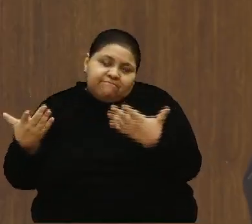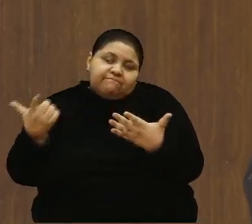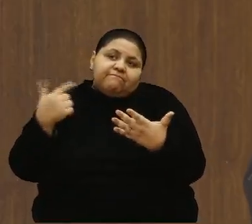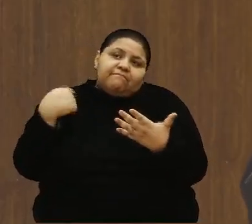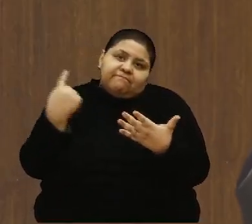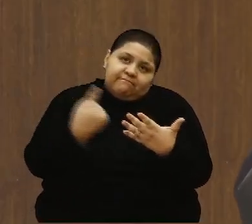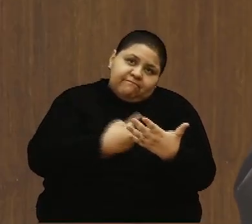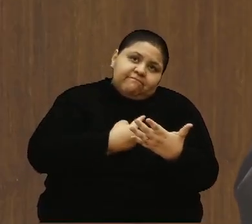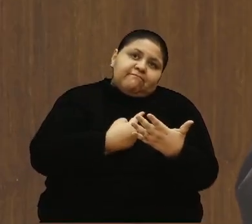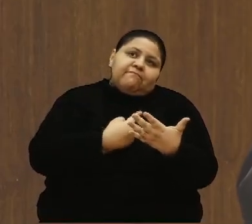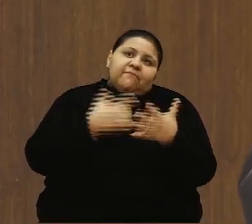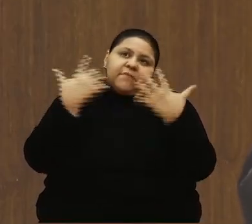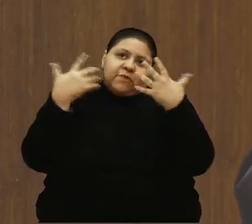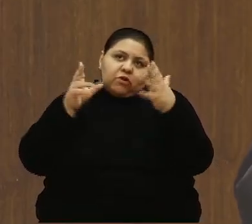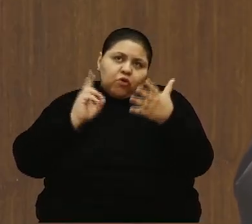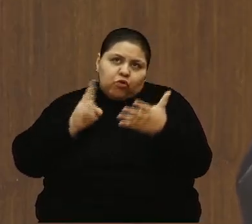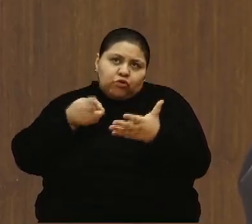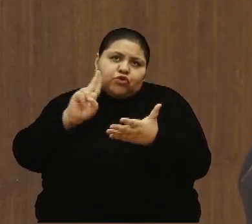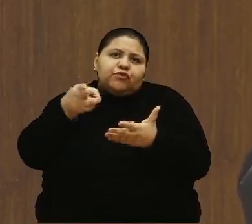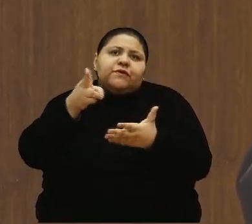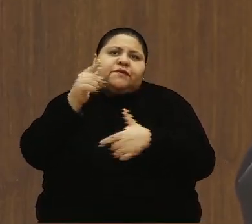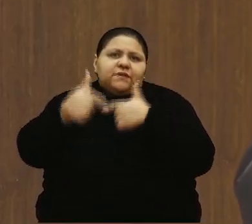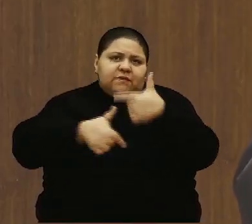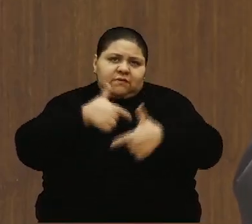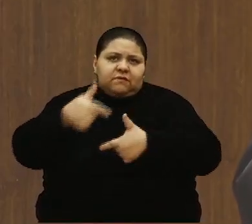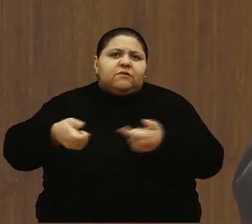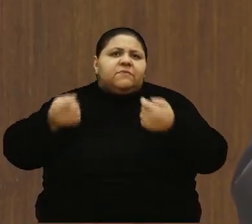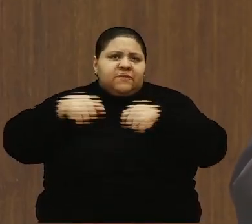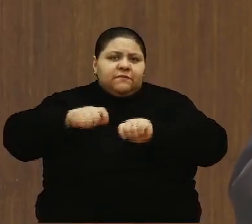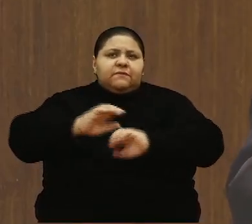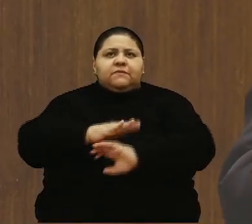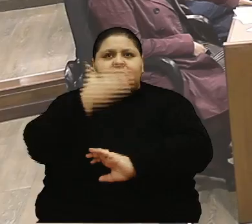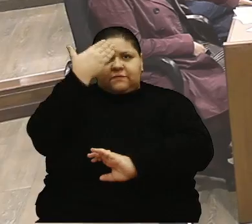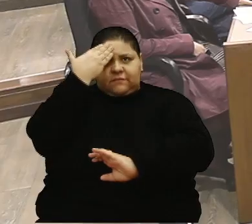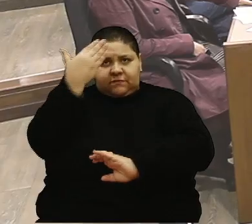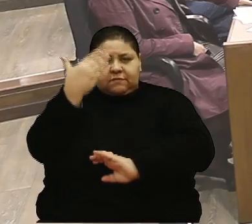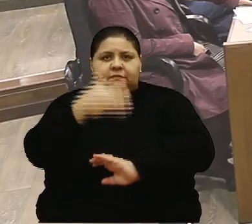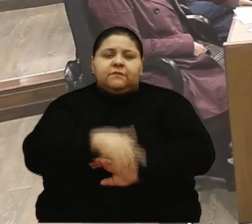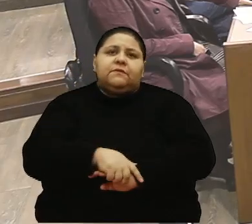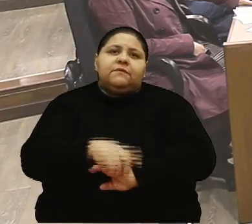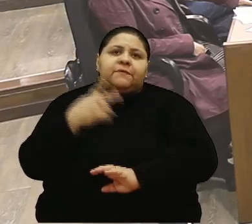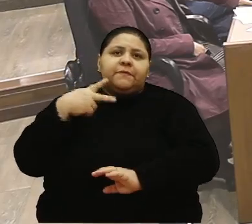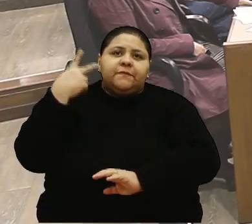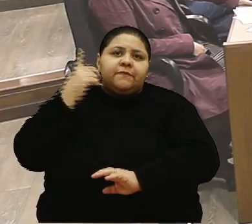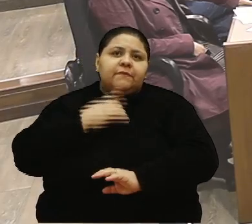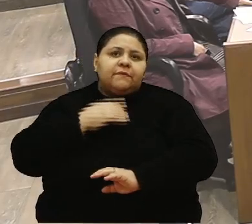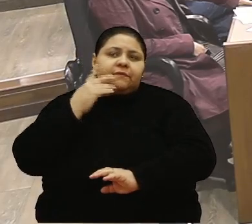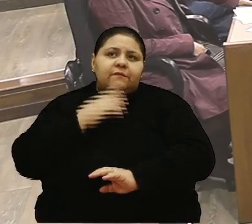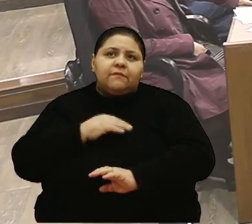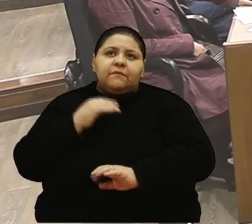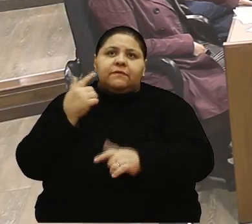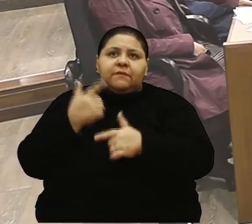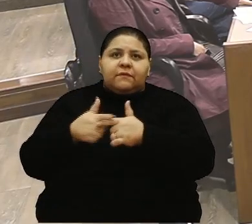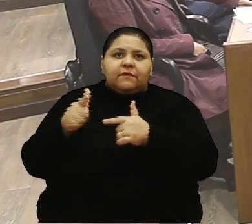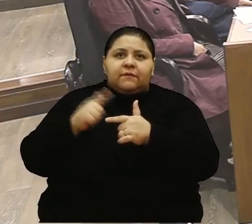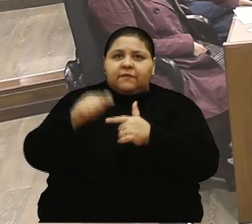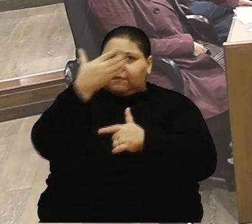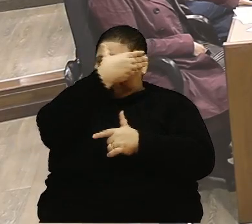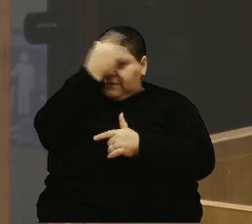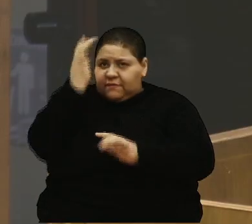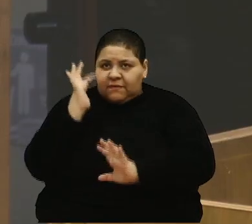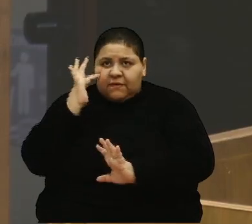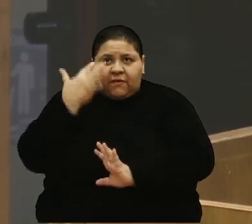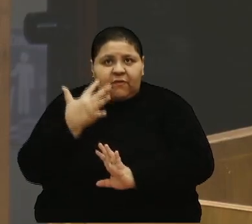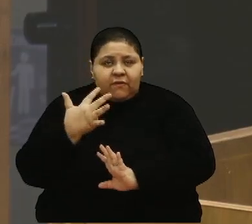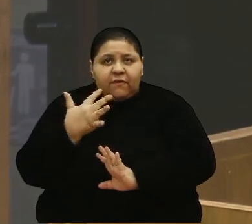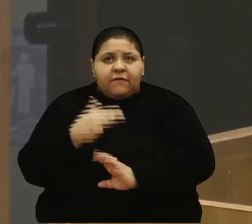eu quero parabenizar, que continue com essa bandeira. Que nós precisamos disso. Obrigado, vereador Renato. Sem problemas em ter esquecido, acontece do jogo,